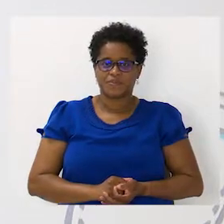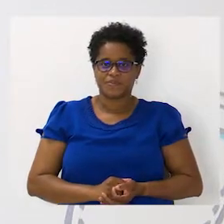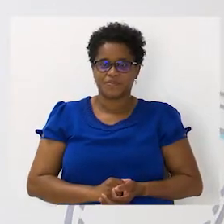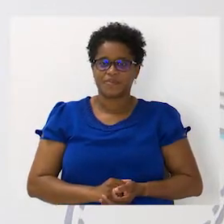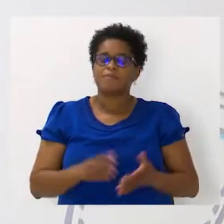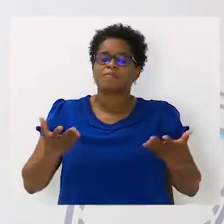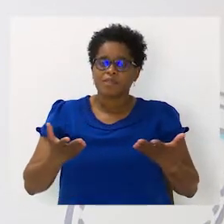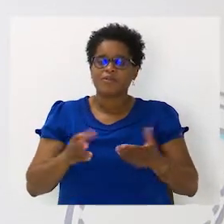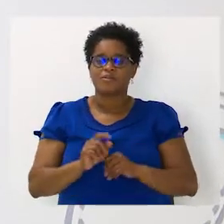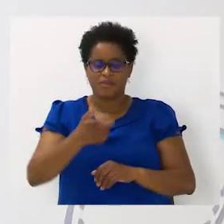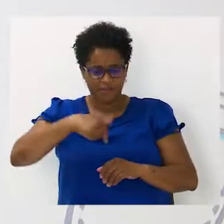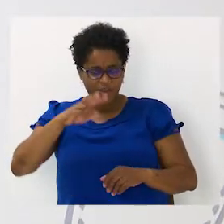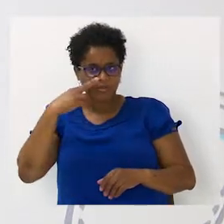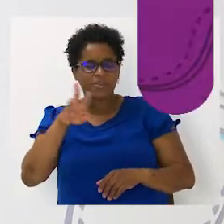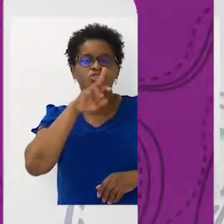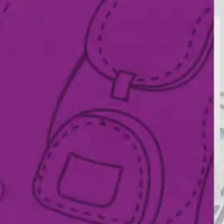vamos ver a correção.